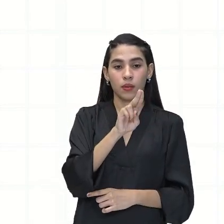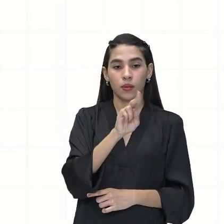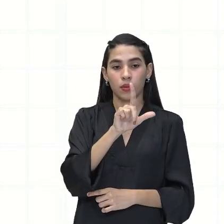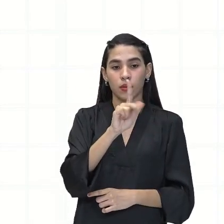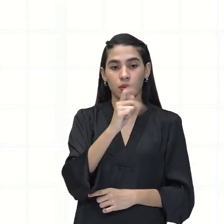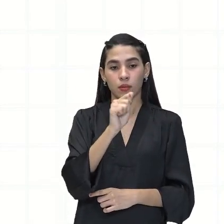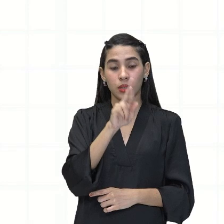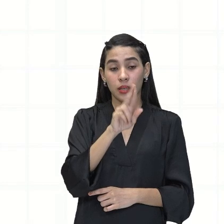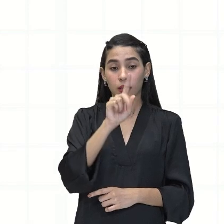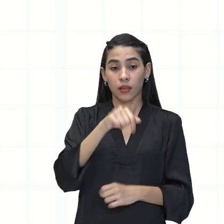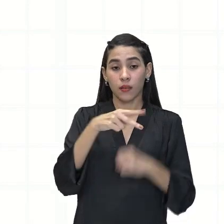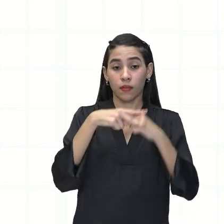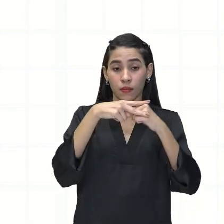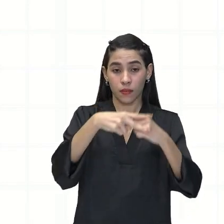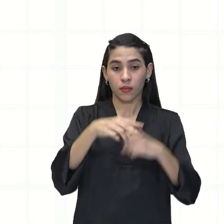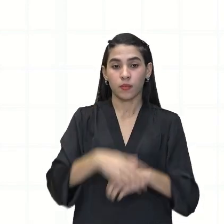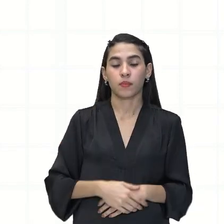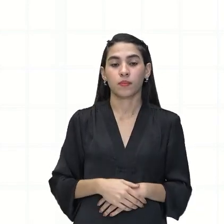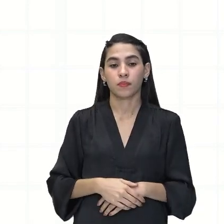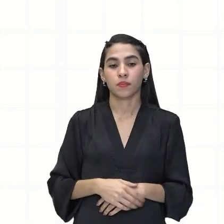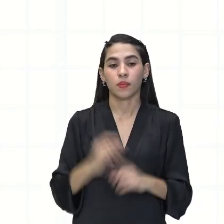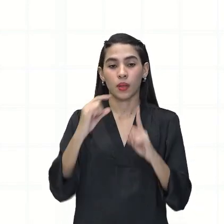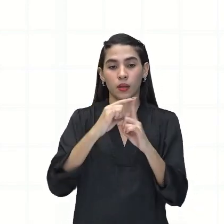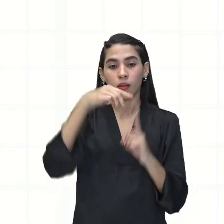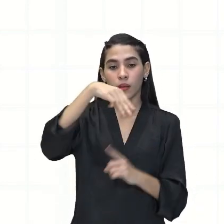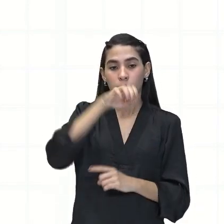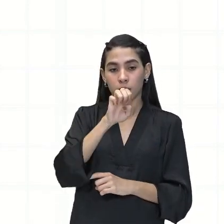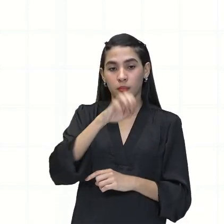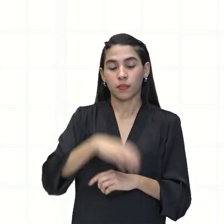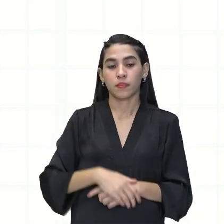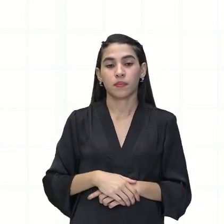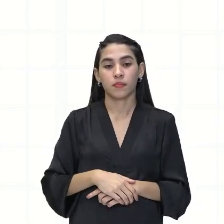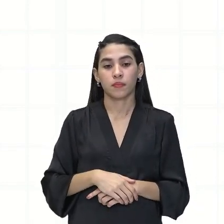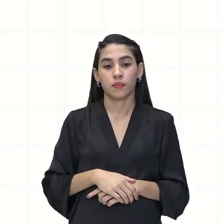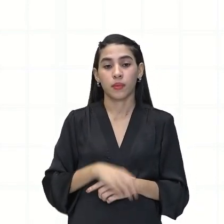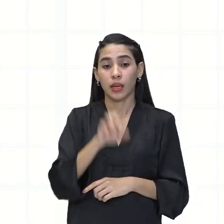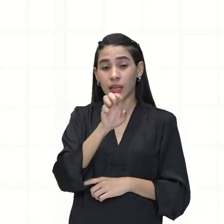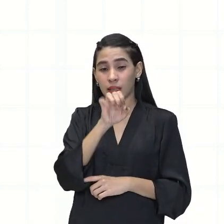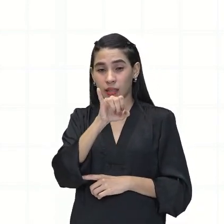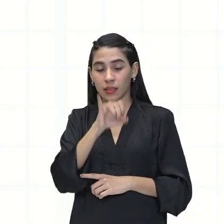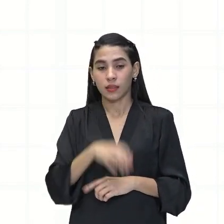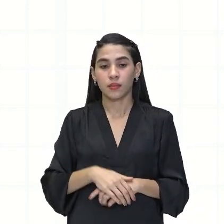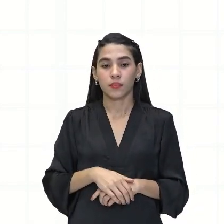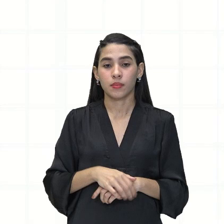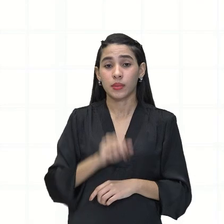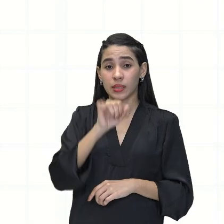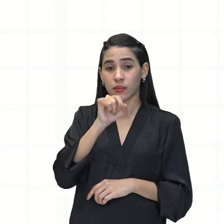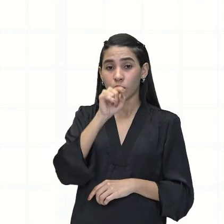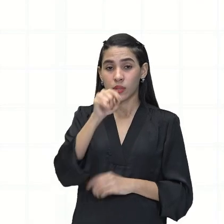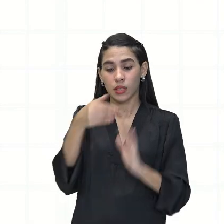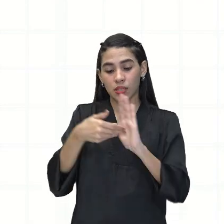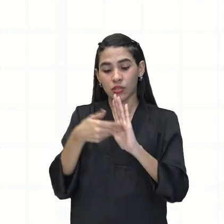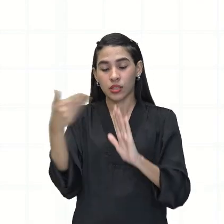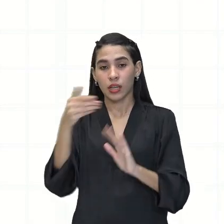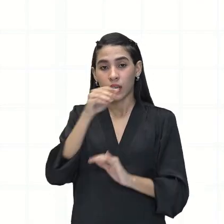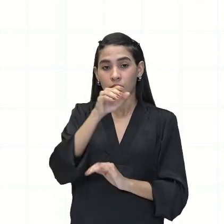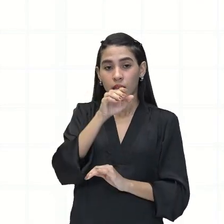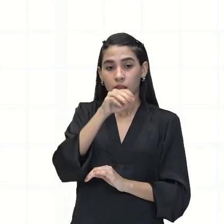nosso pronome aqui, me e o ei. Se a gente tirar aqui o me, fica como?